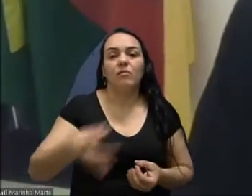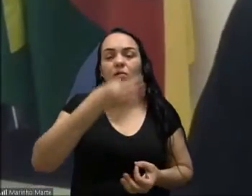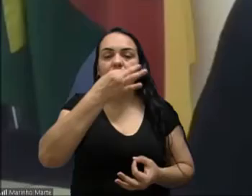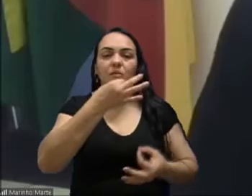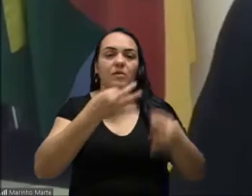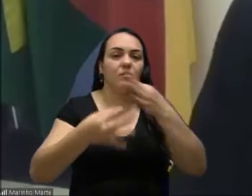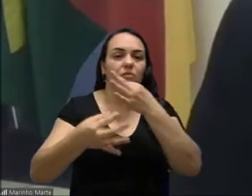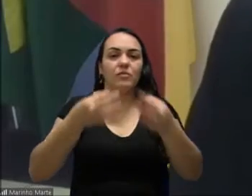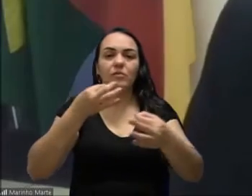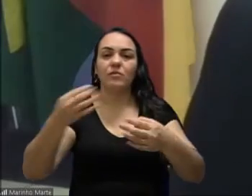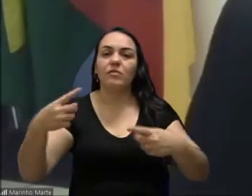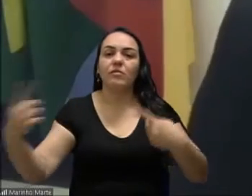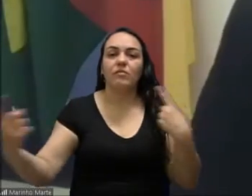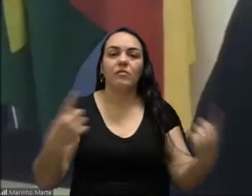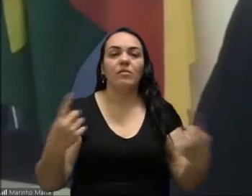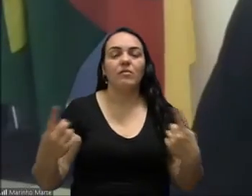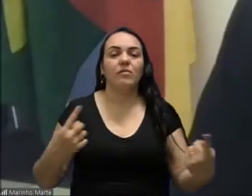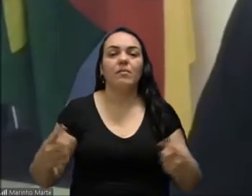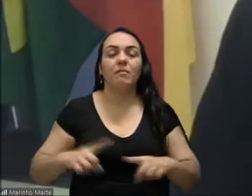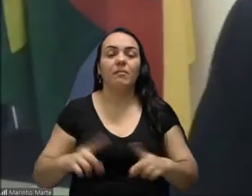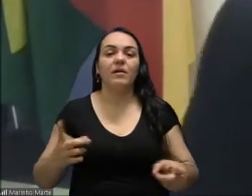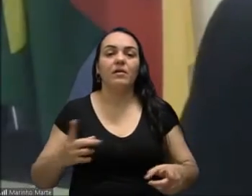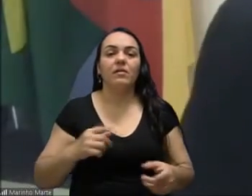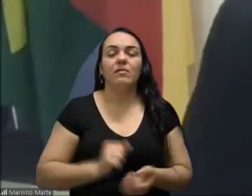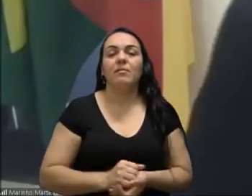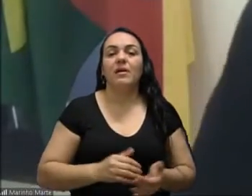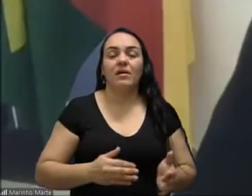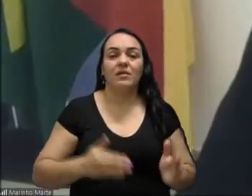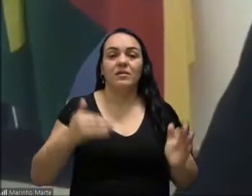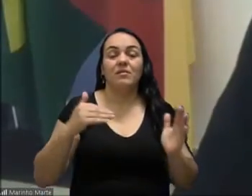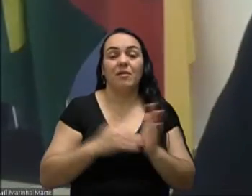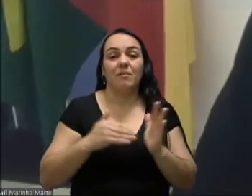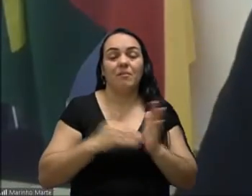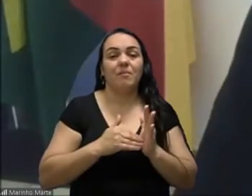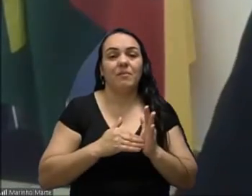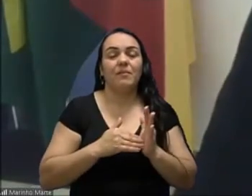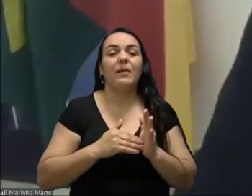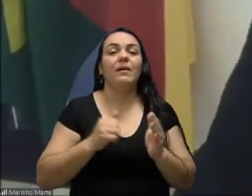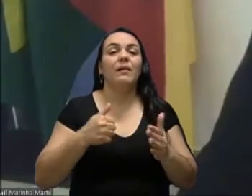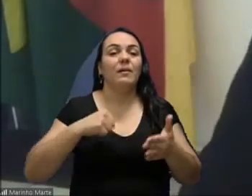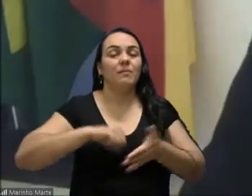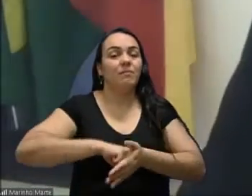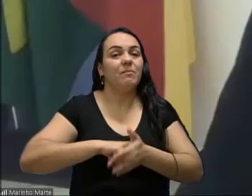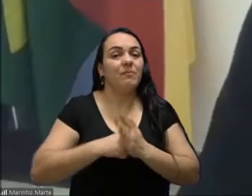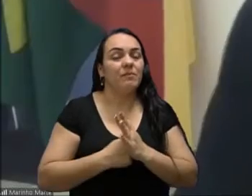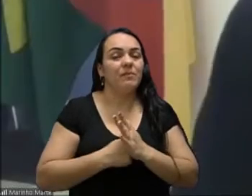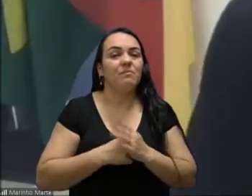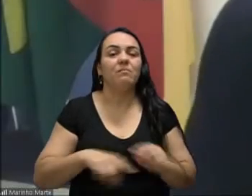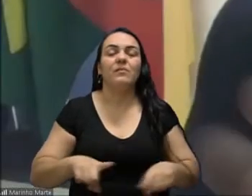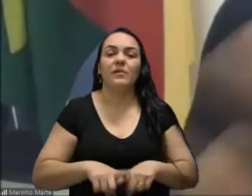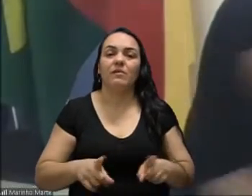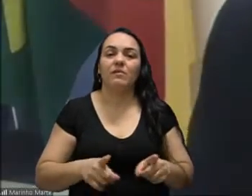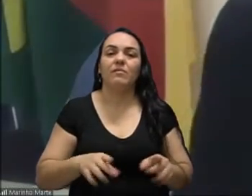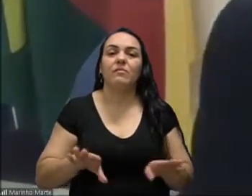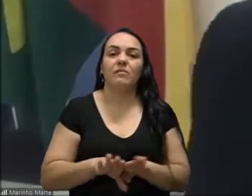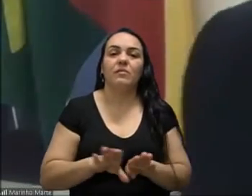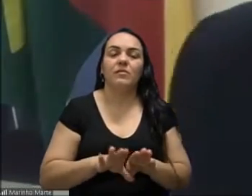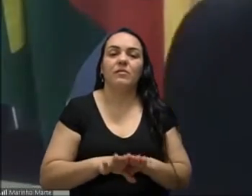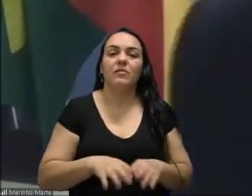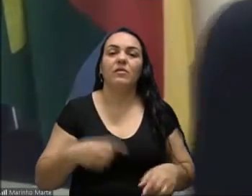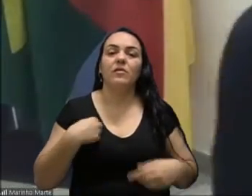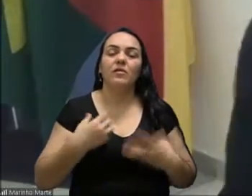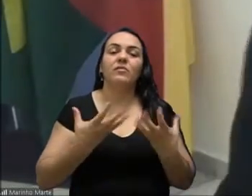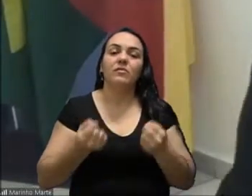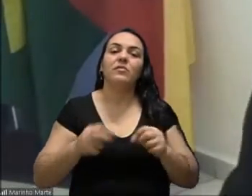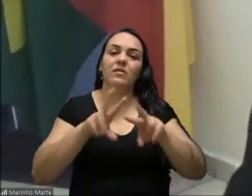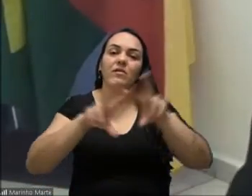o vício eu acho que impedir o legislativo de discutir matérias que podem ter um